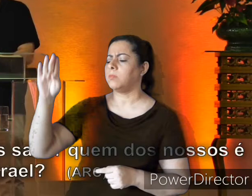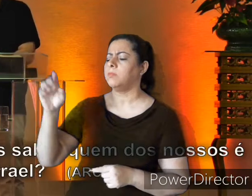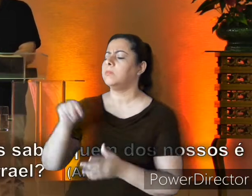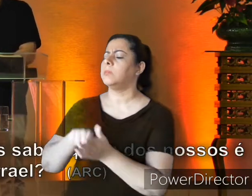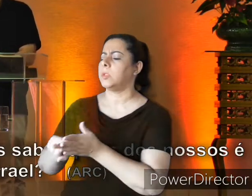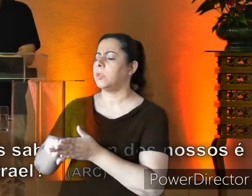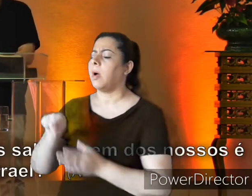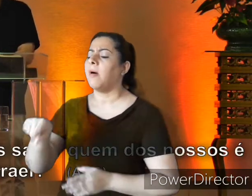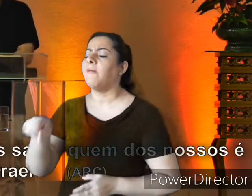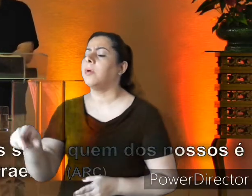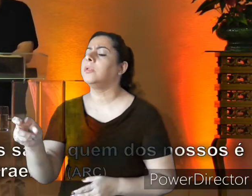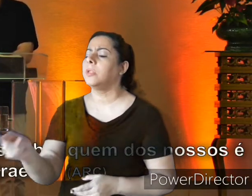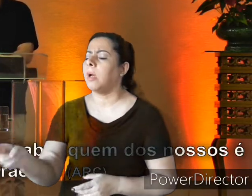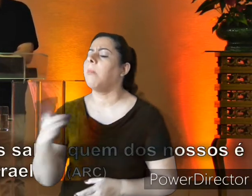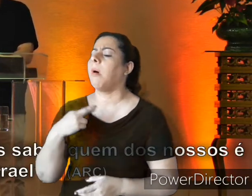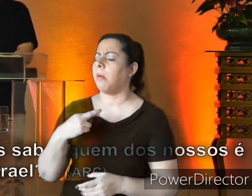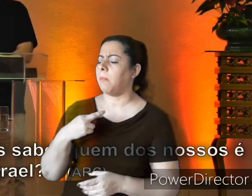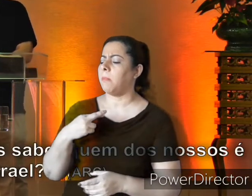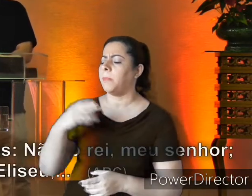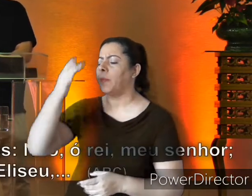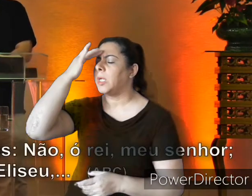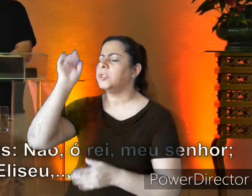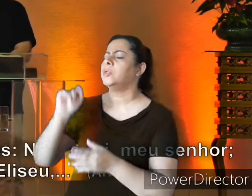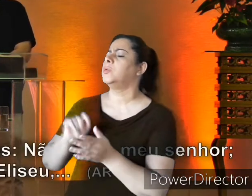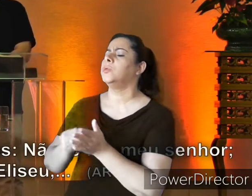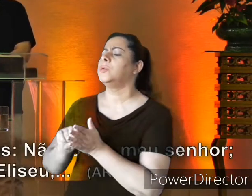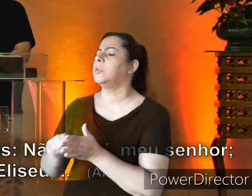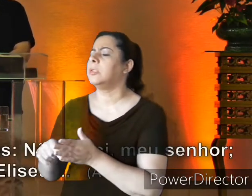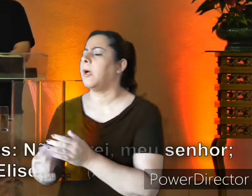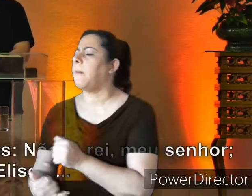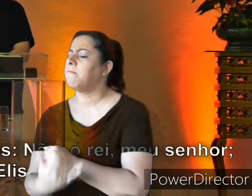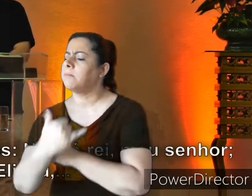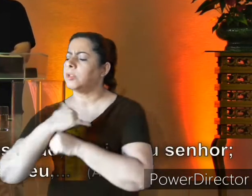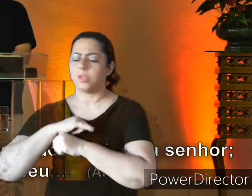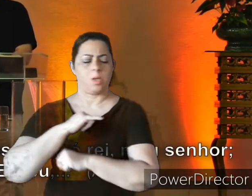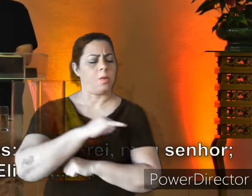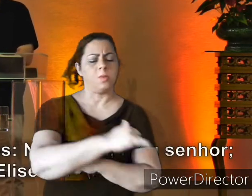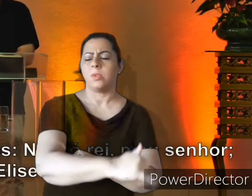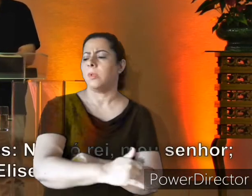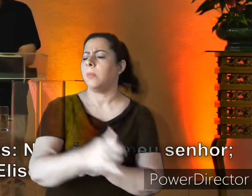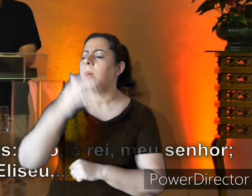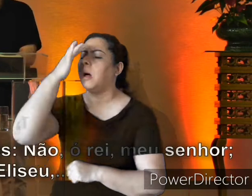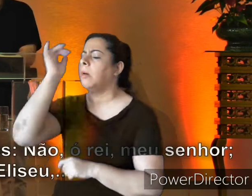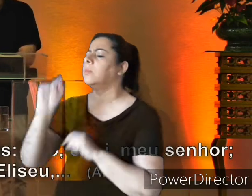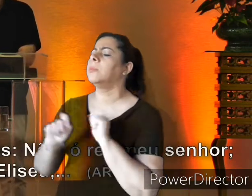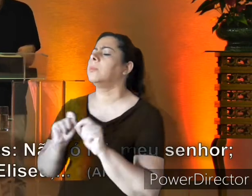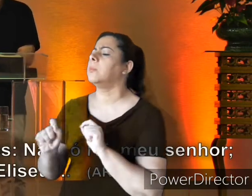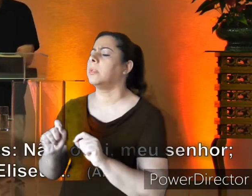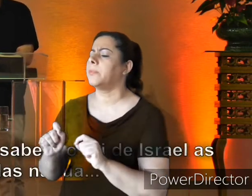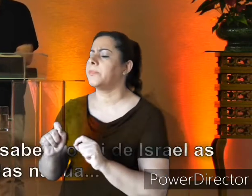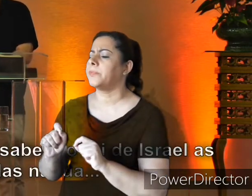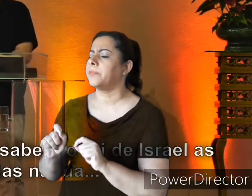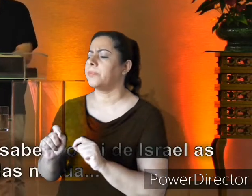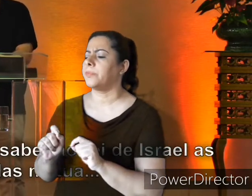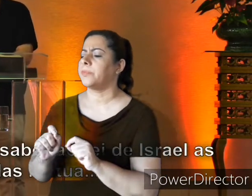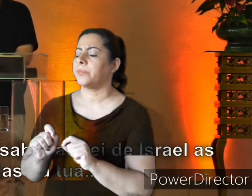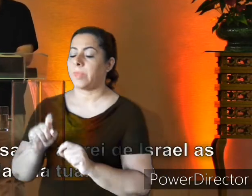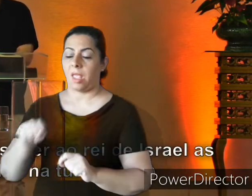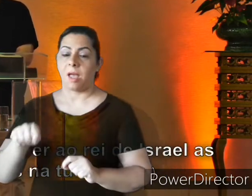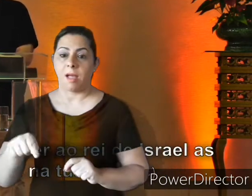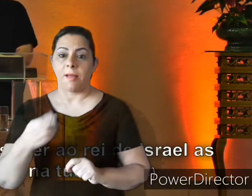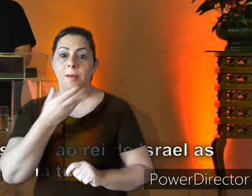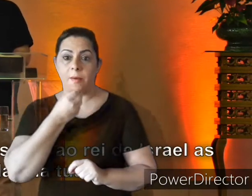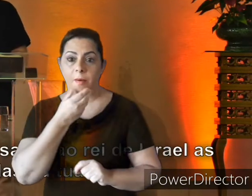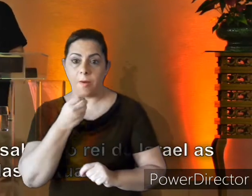Israel? E disse um dos seus servos: não, ó rei, meu senhor, mas o profeta Eliseu, que está em